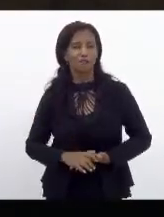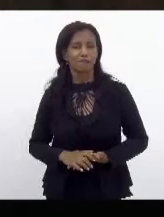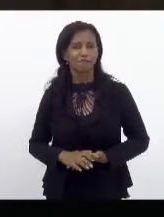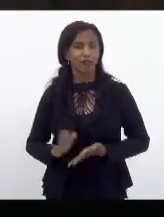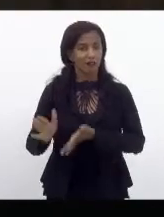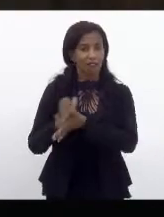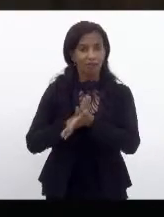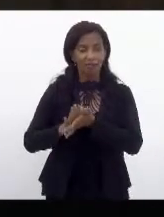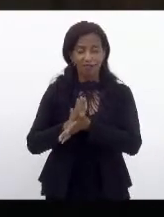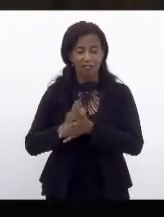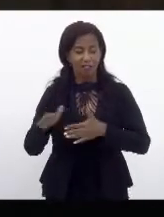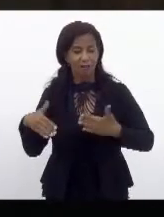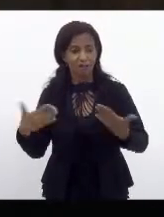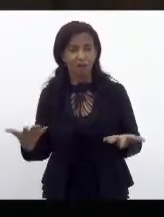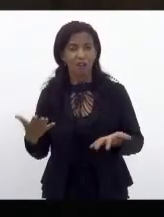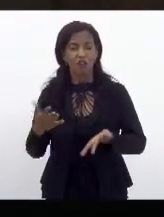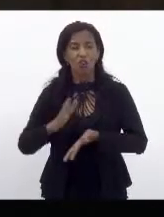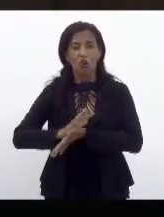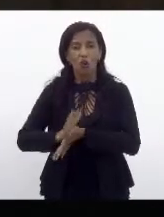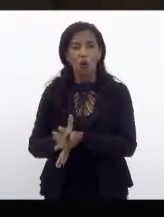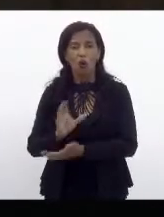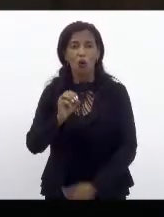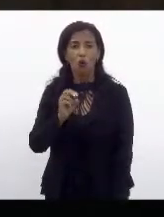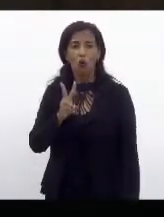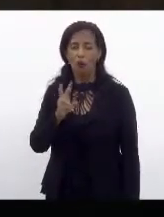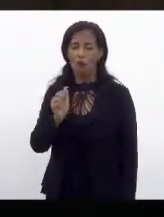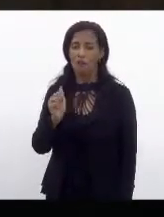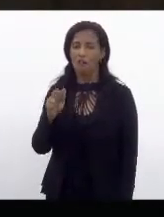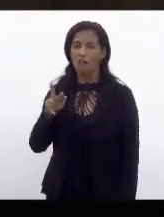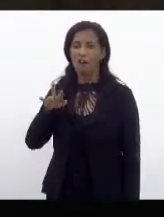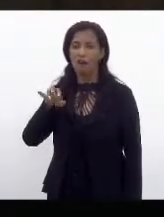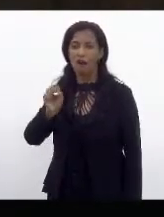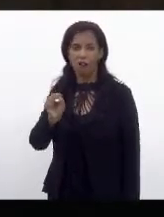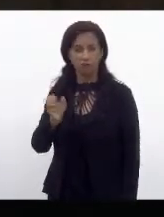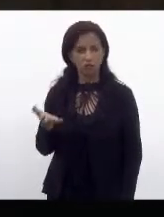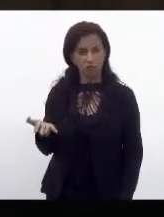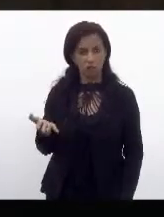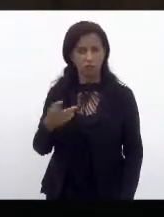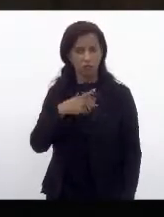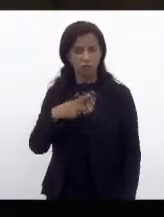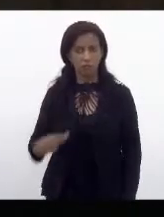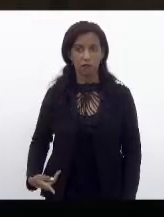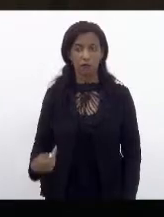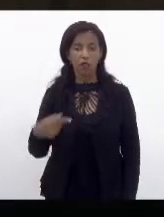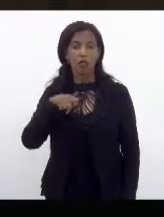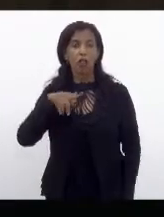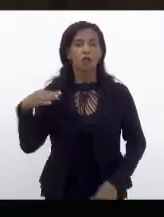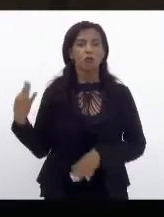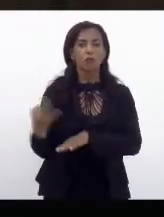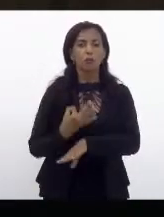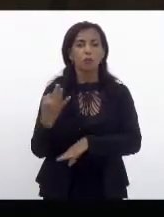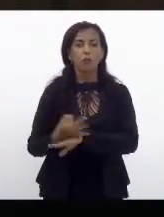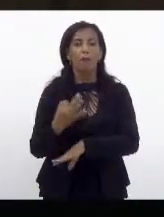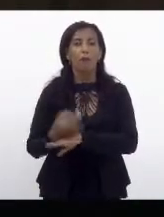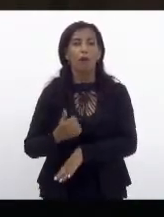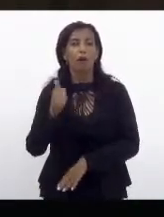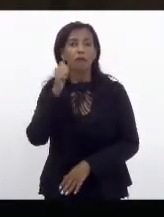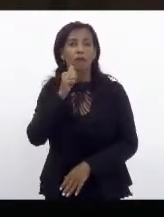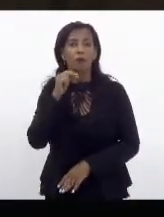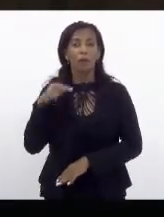mais é do que covardes. Covarde, senhora presidenta, que não suporta ver uma mulher aqui